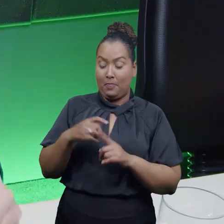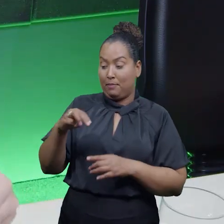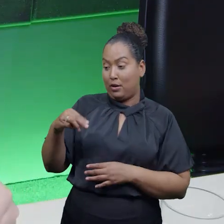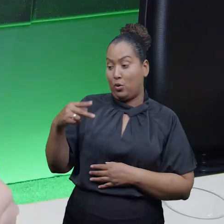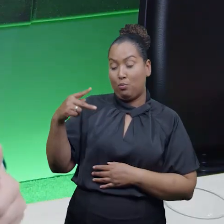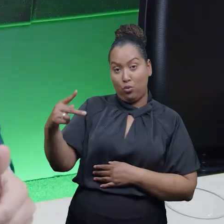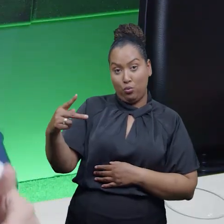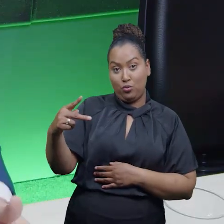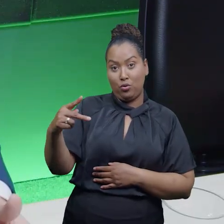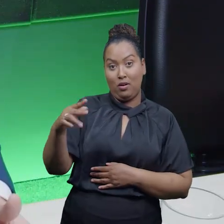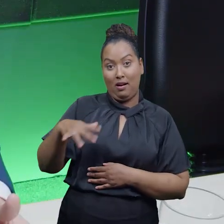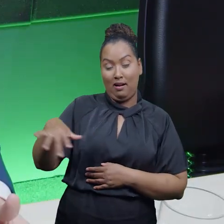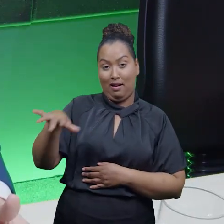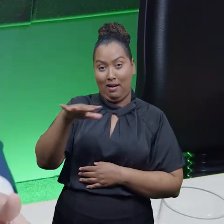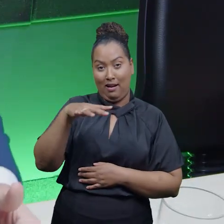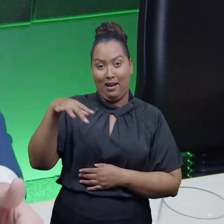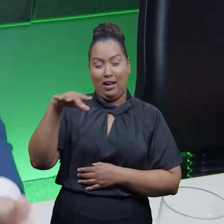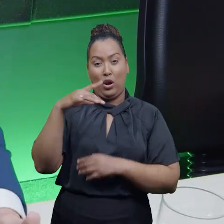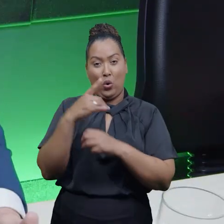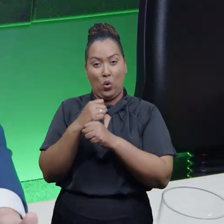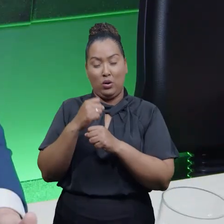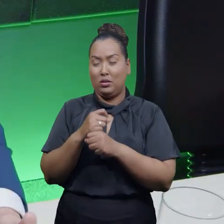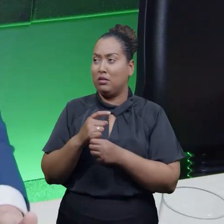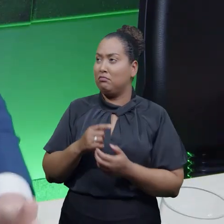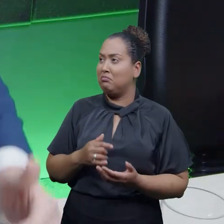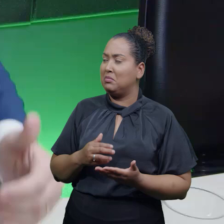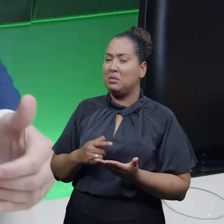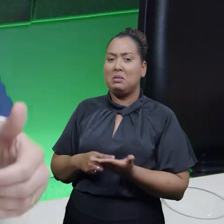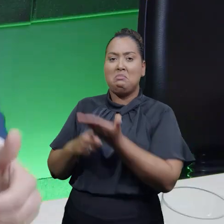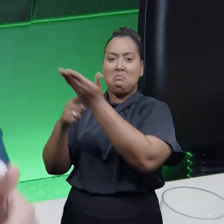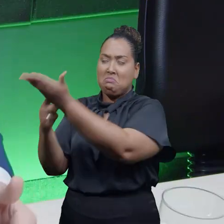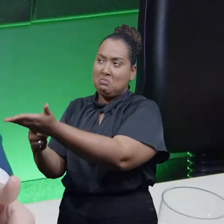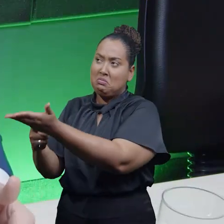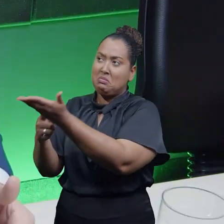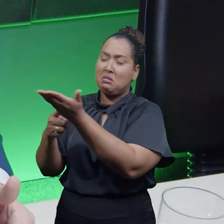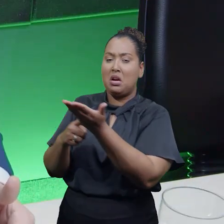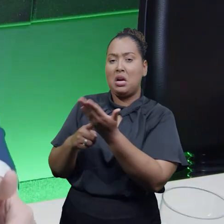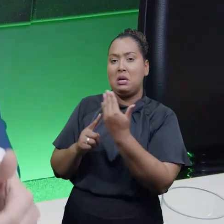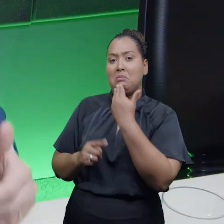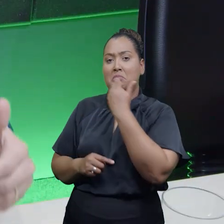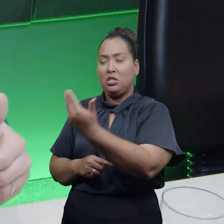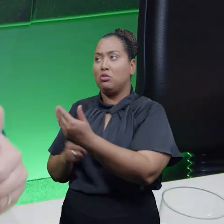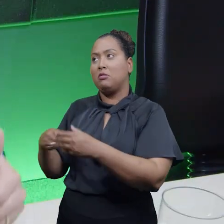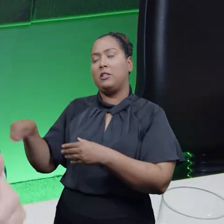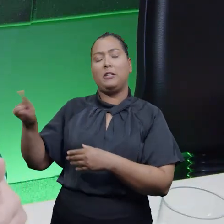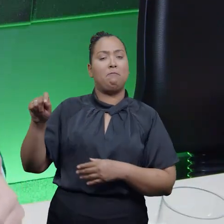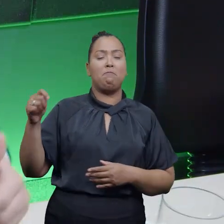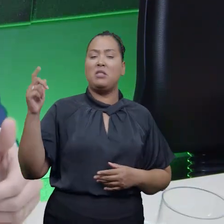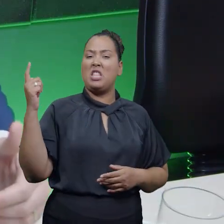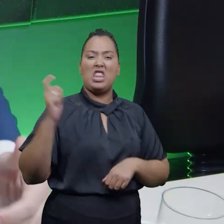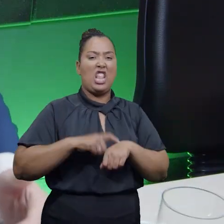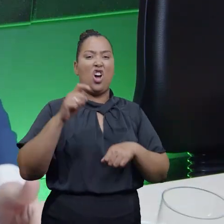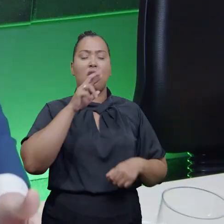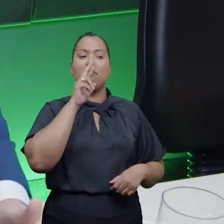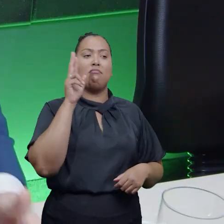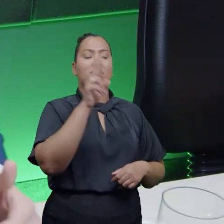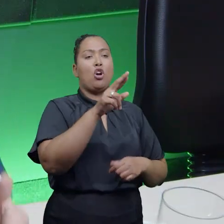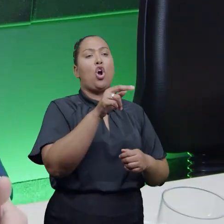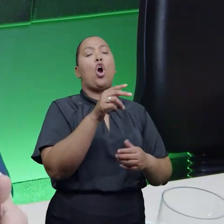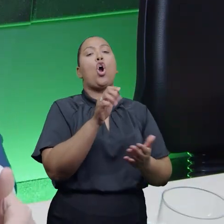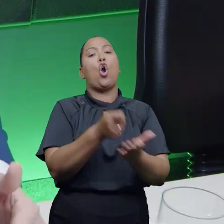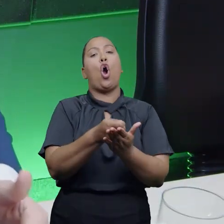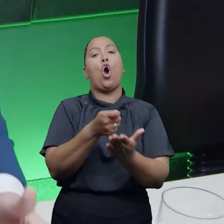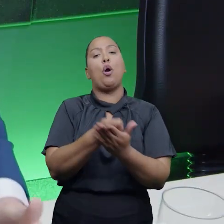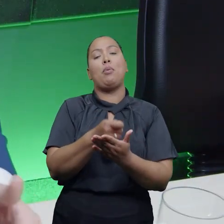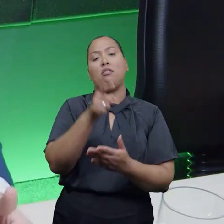e o Ministério Público de Contas acionaram o Tribunal de Contas deu uma resposta positiva, célere,